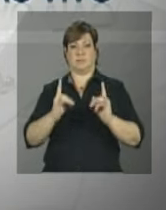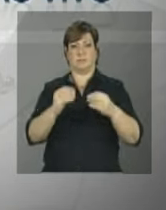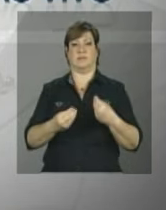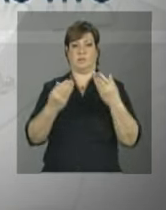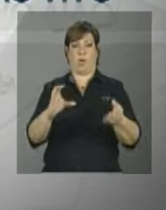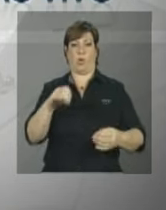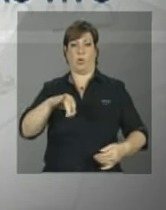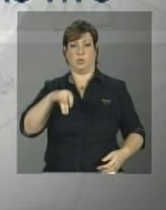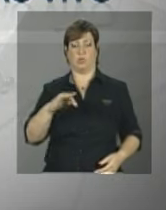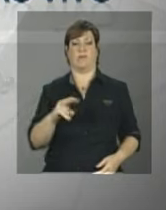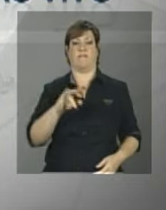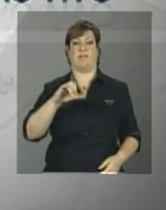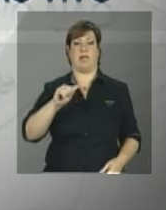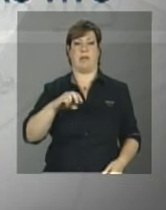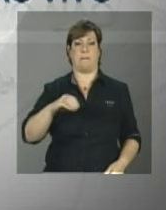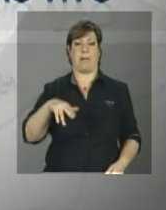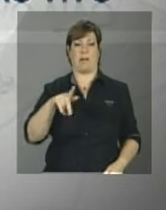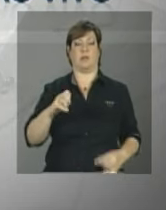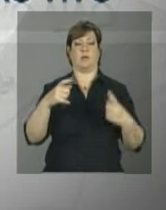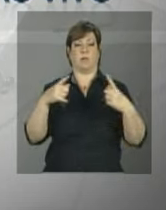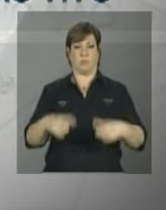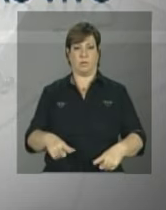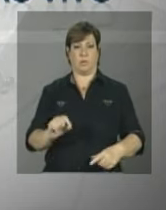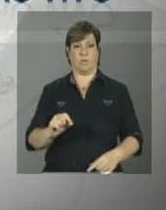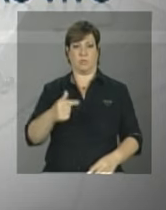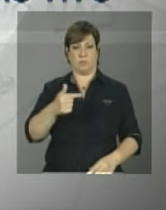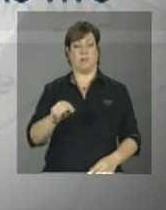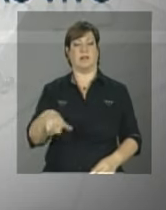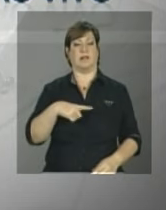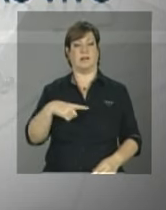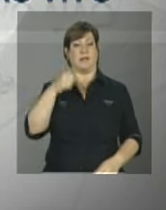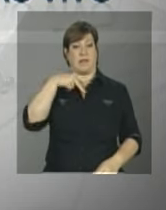do conjunto Via Mangue Residencial 2. E a